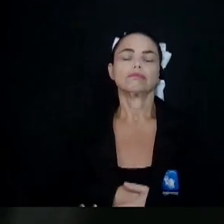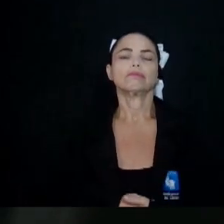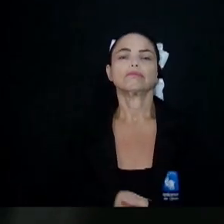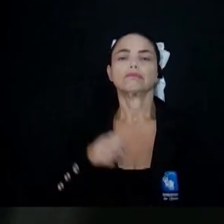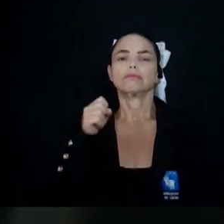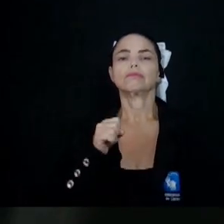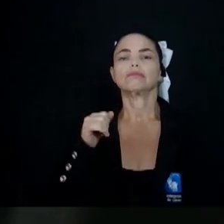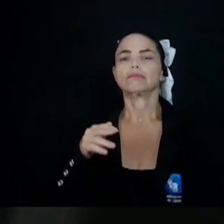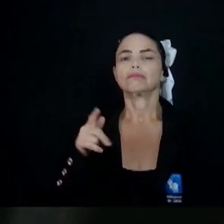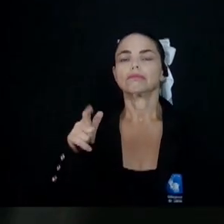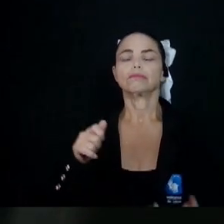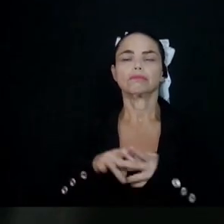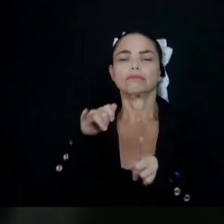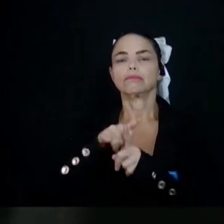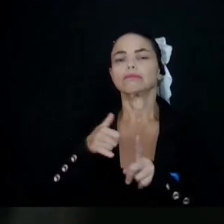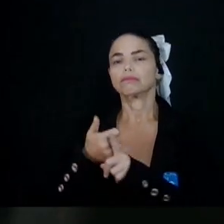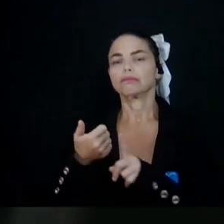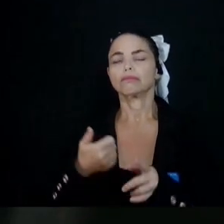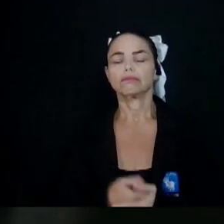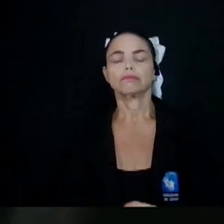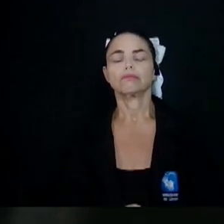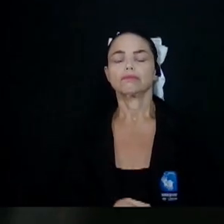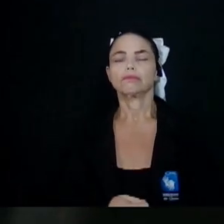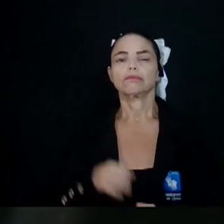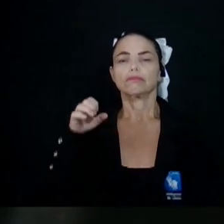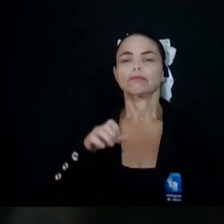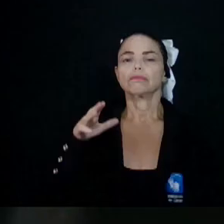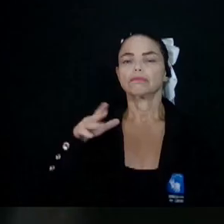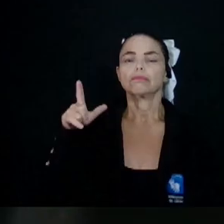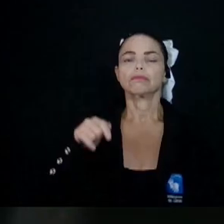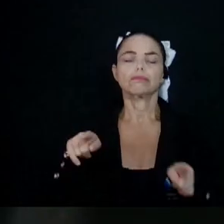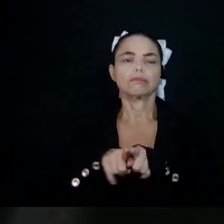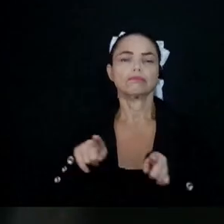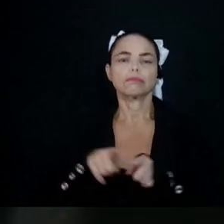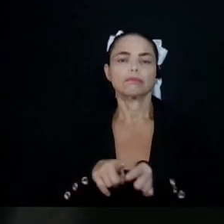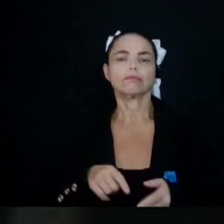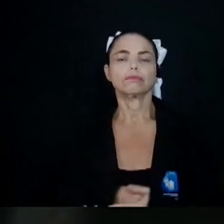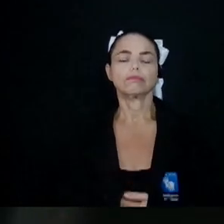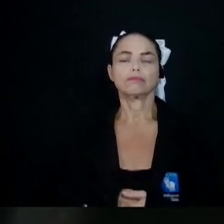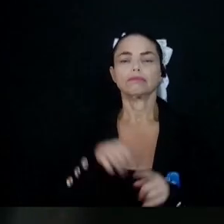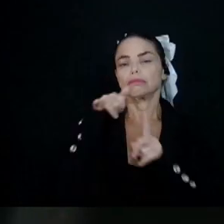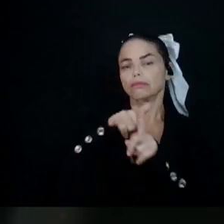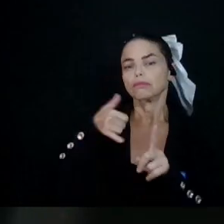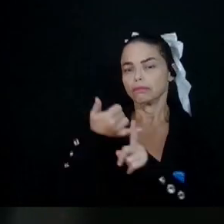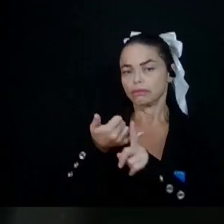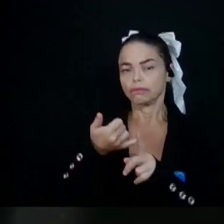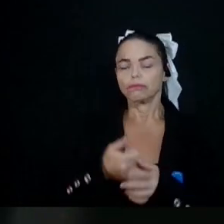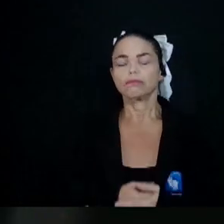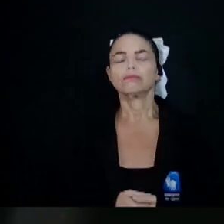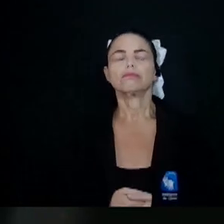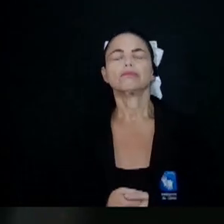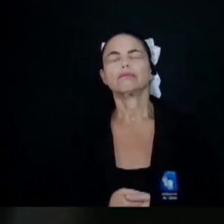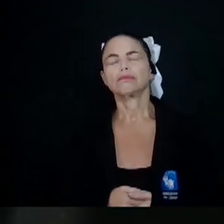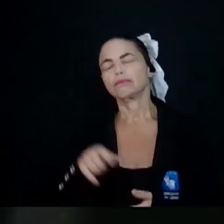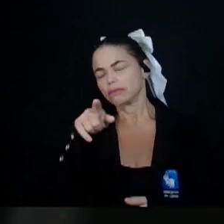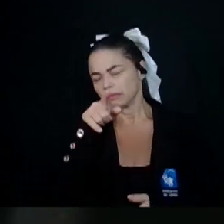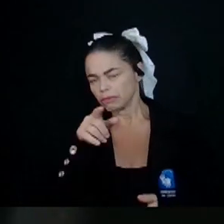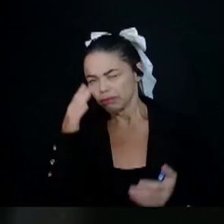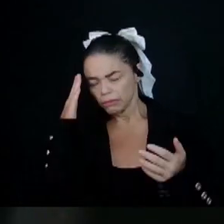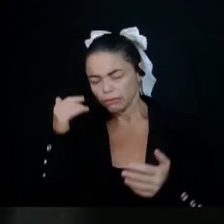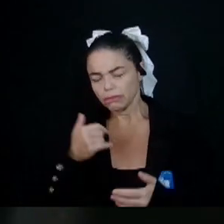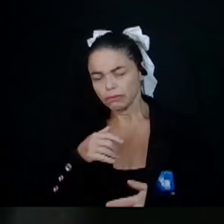cyberbullying, né? E a Emily também tocou nessa questão do cyberbullying. Eu gostaria de saber de você, Emily,